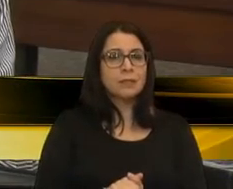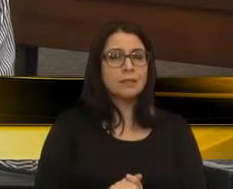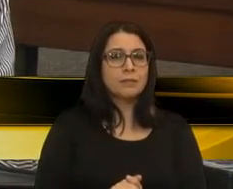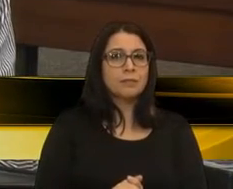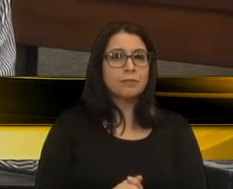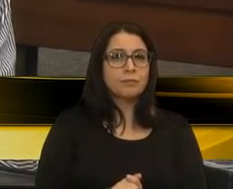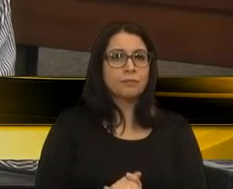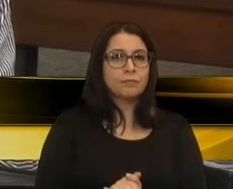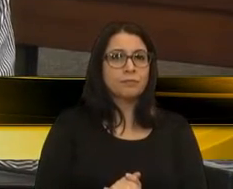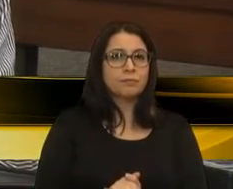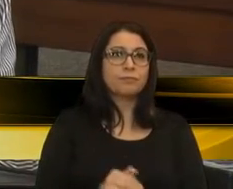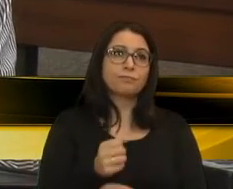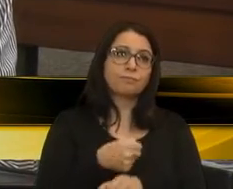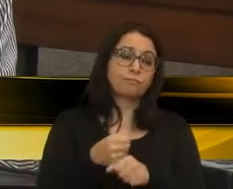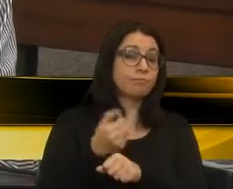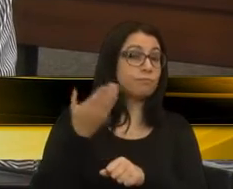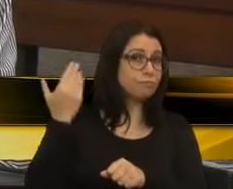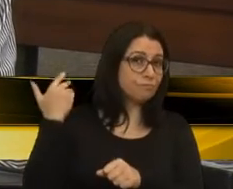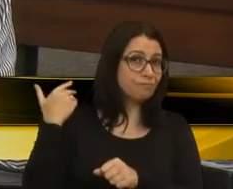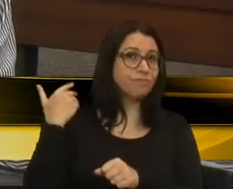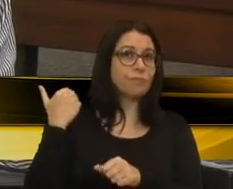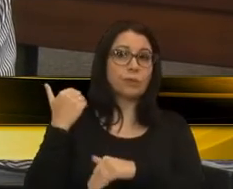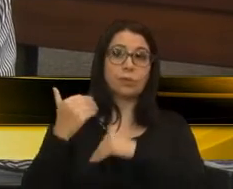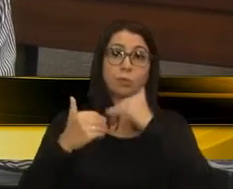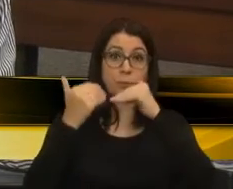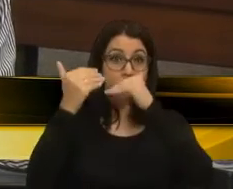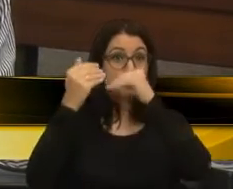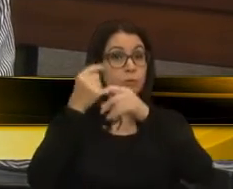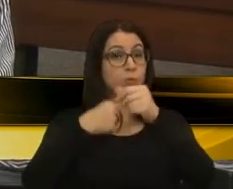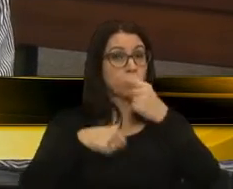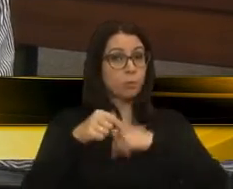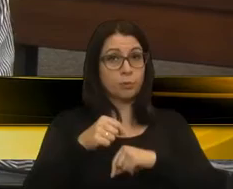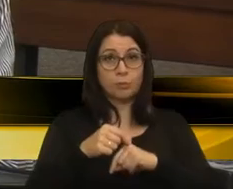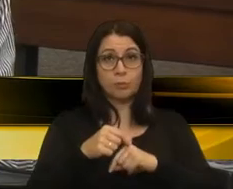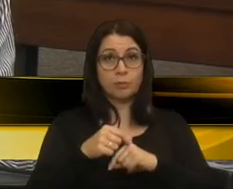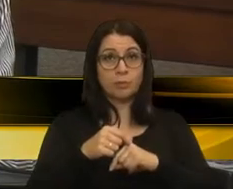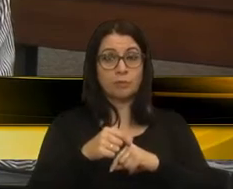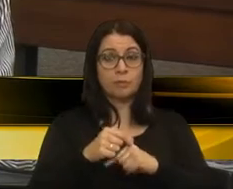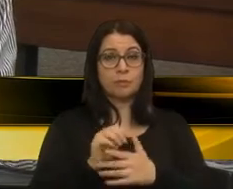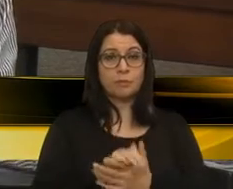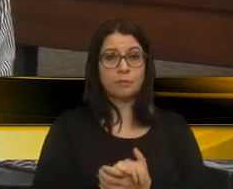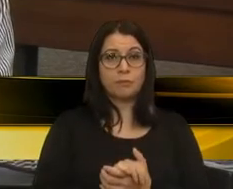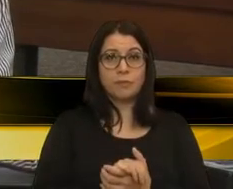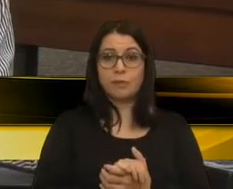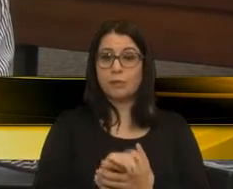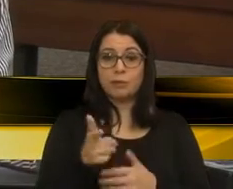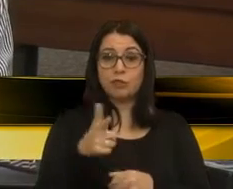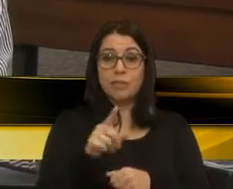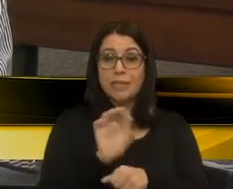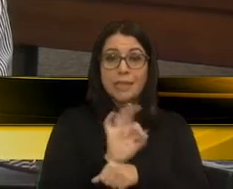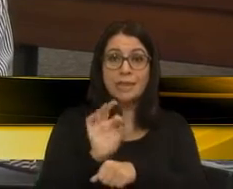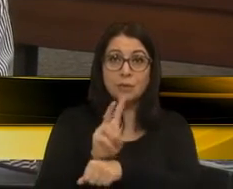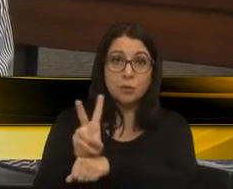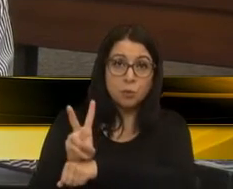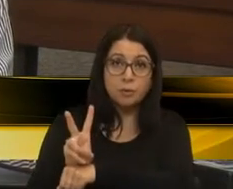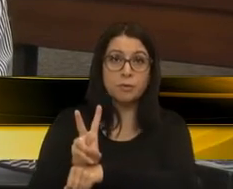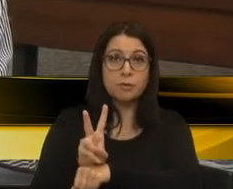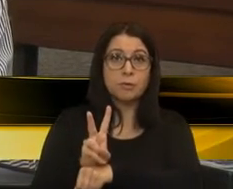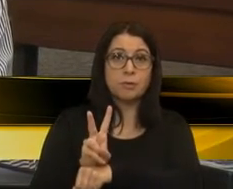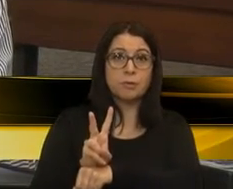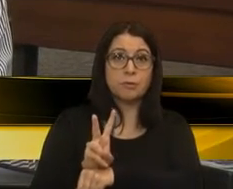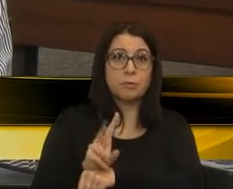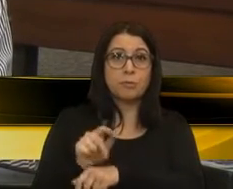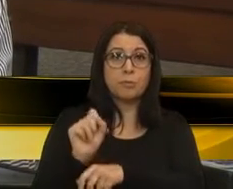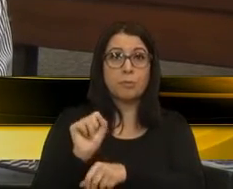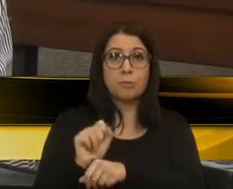anos de crescimento econômico, sem uma precaução com o evento de